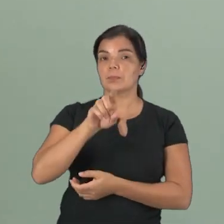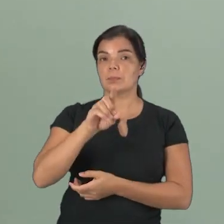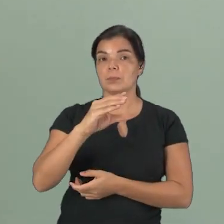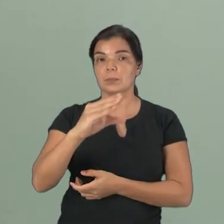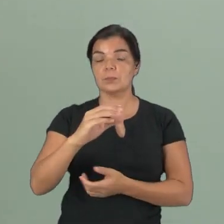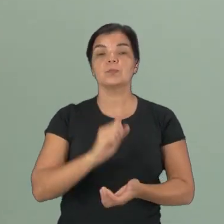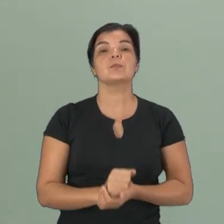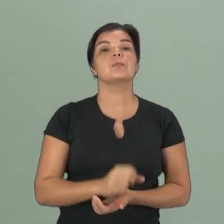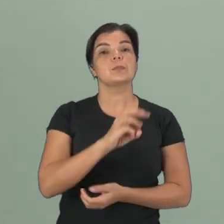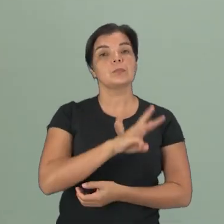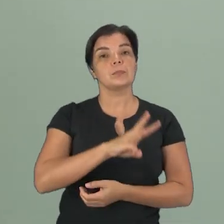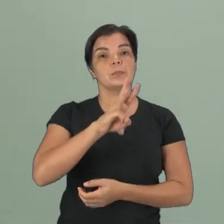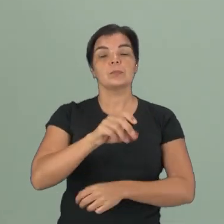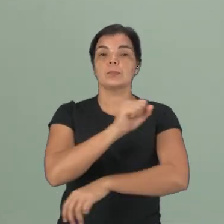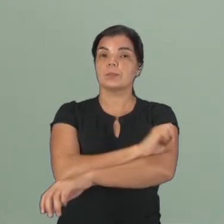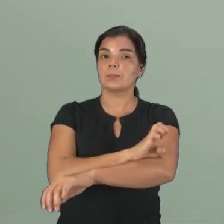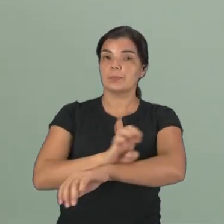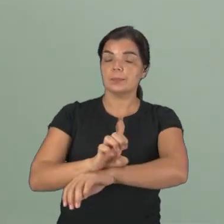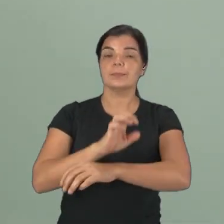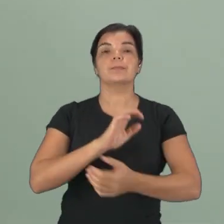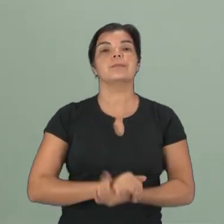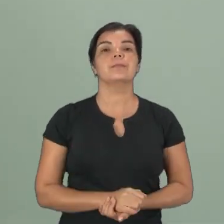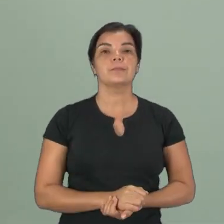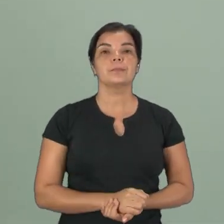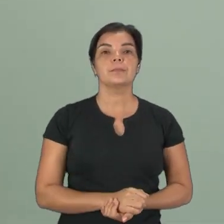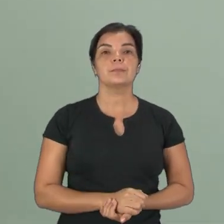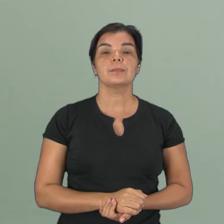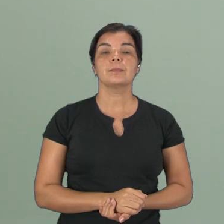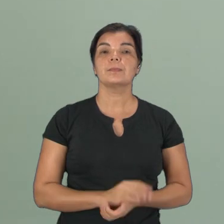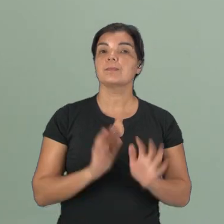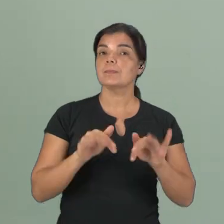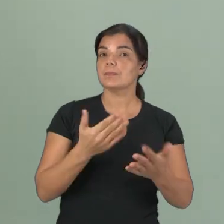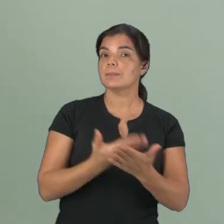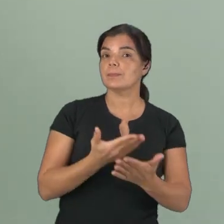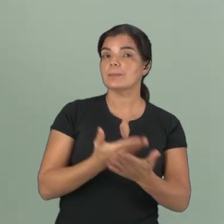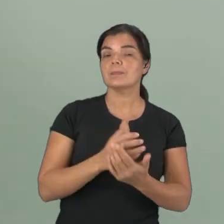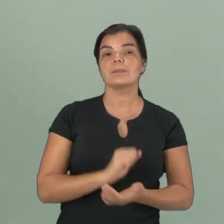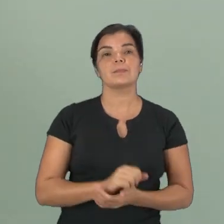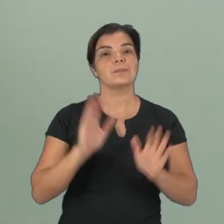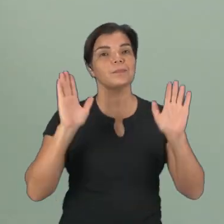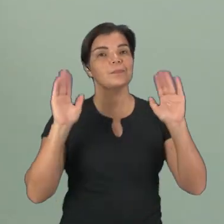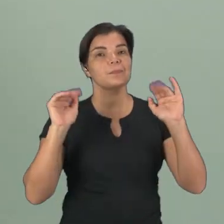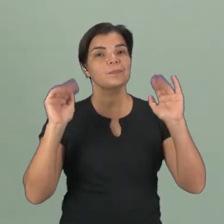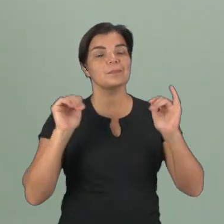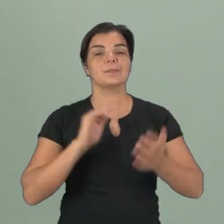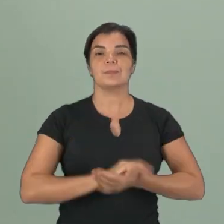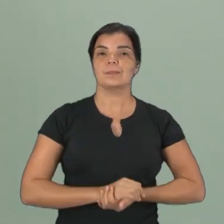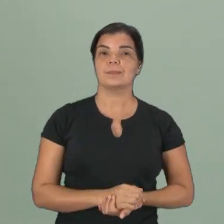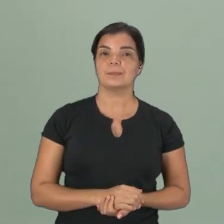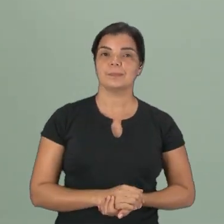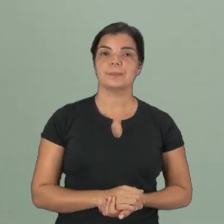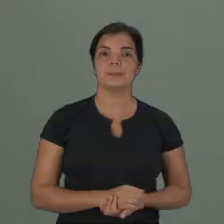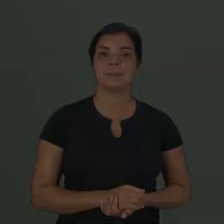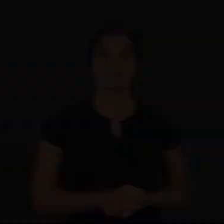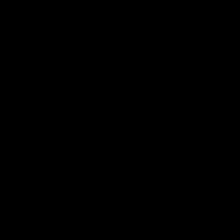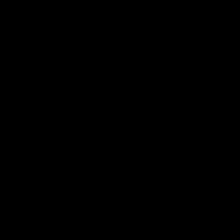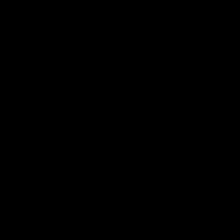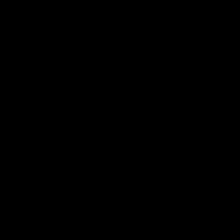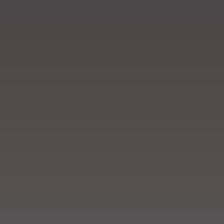acessem a plataforma Eduque no site da Secretaria de Educação. A gente vai ficando por aqui. Tchau, tchau e até uma próxima aula.